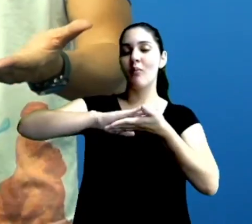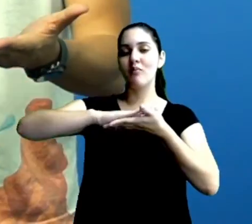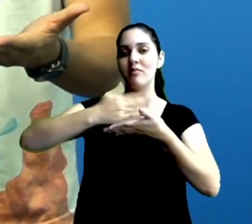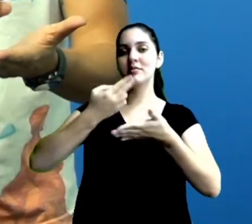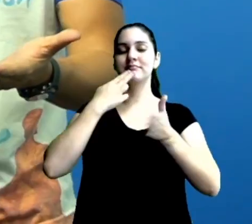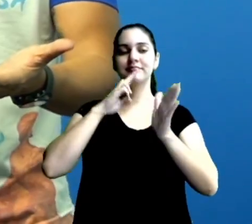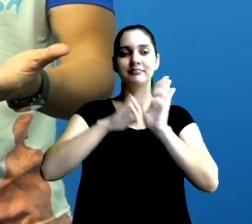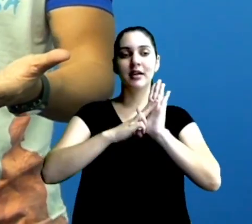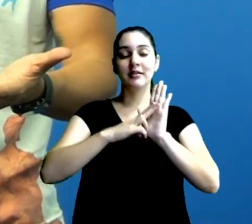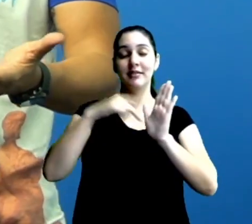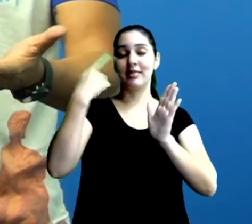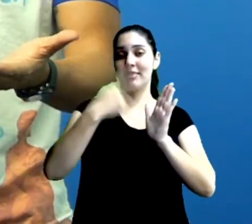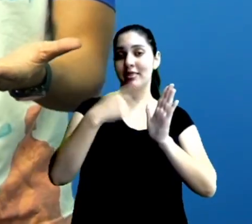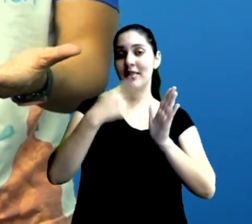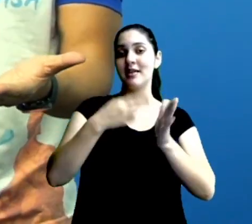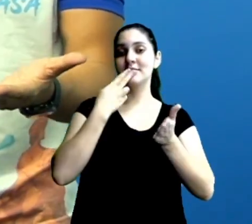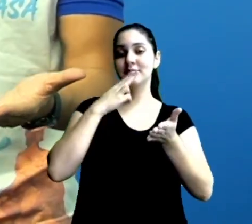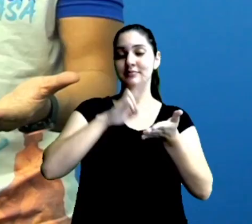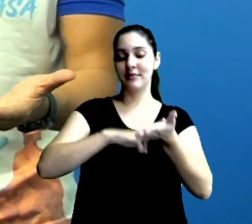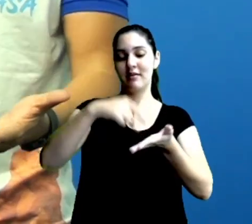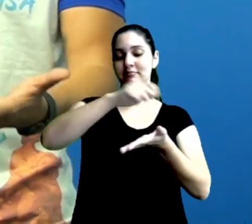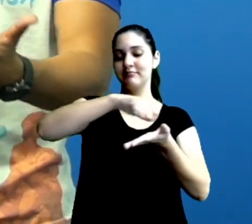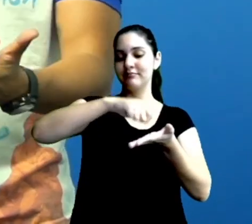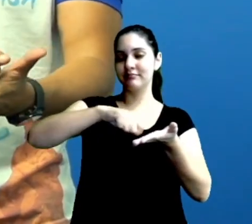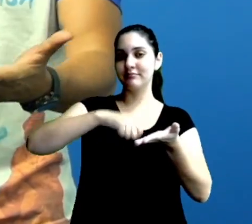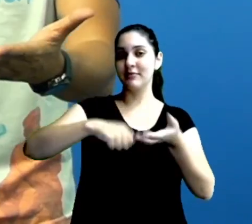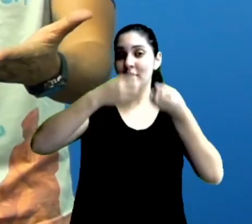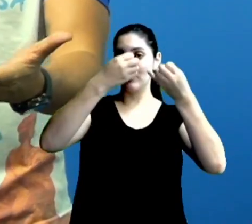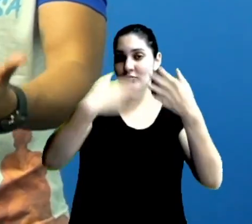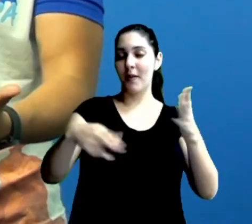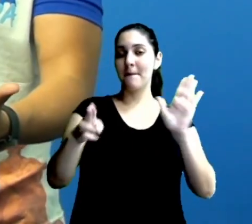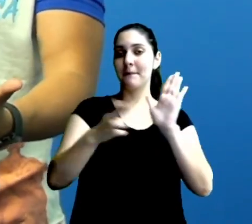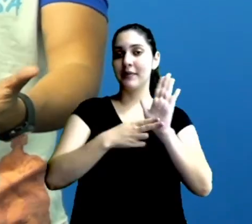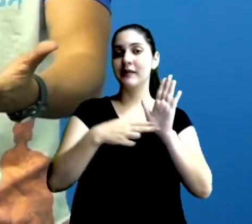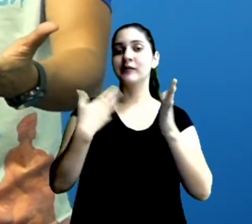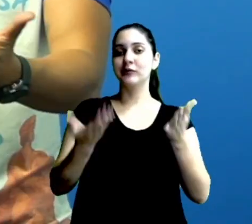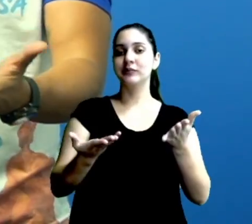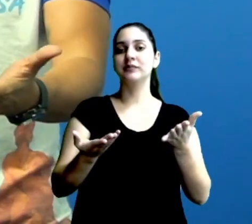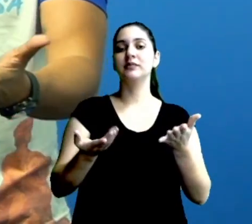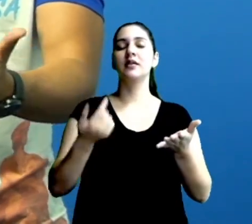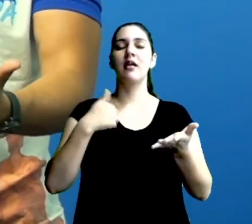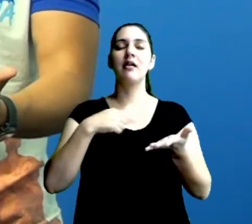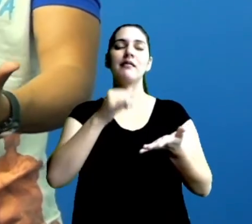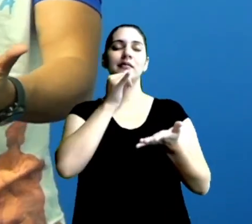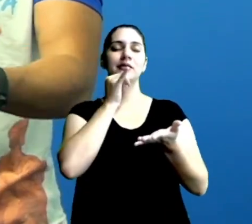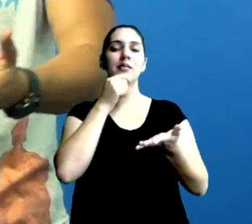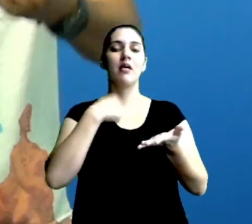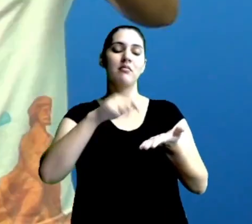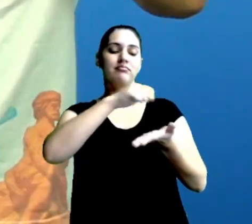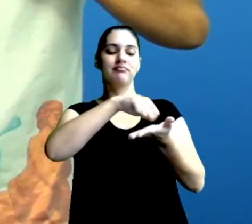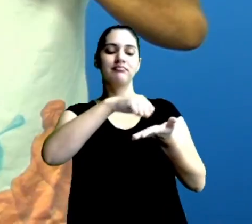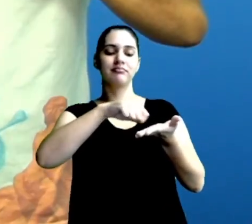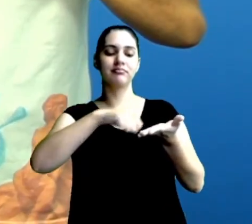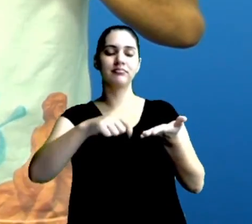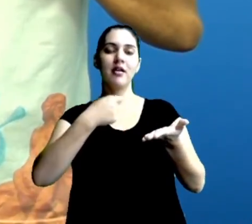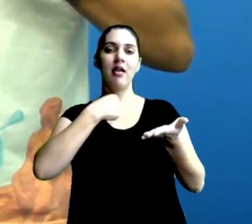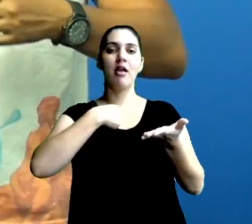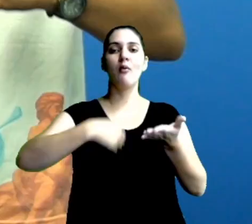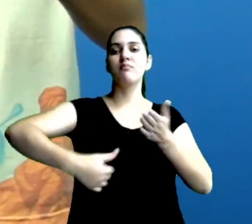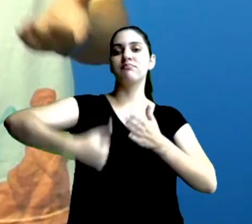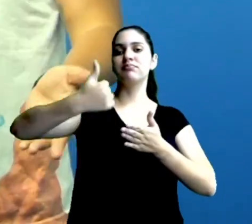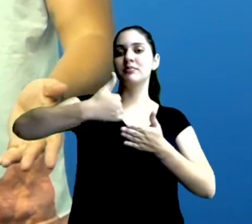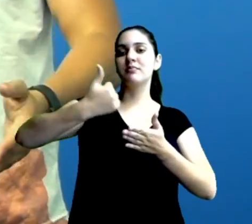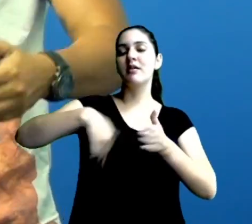carta e essa carta documentou, ou seja, está no documento, eu documentei, então eu fui o